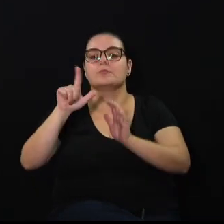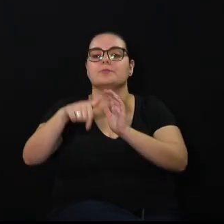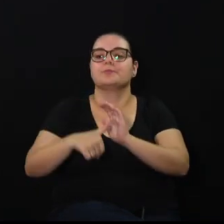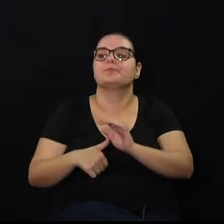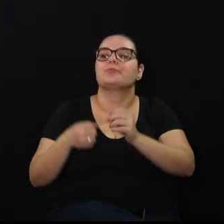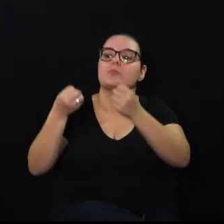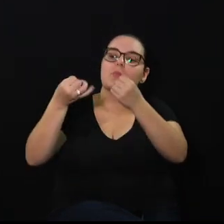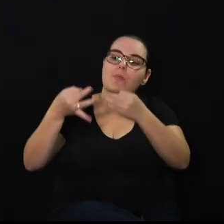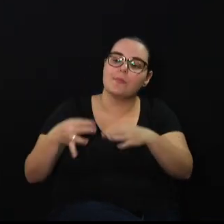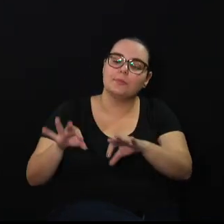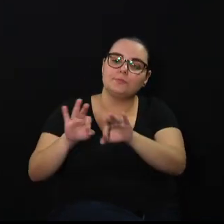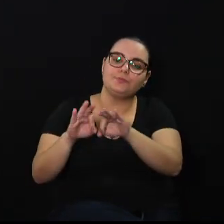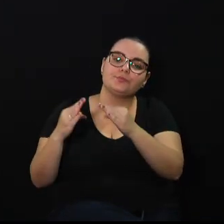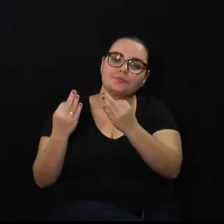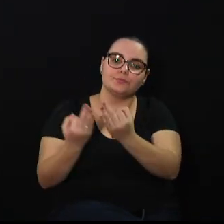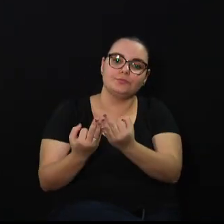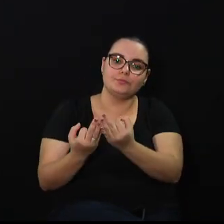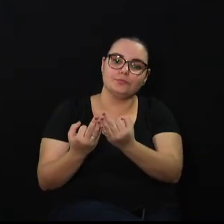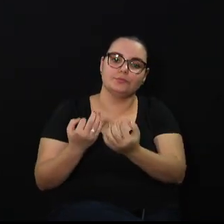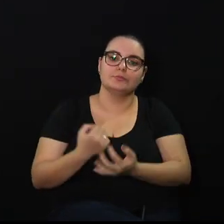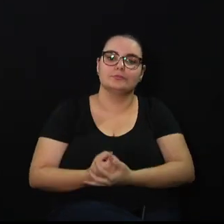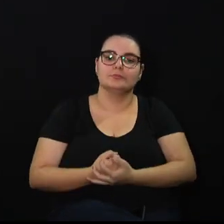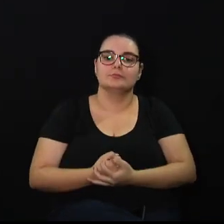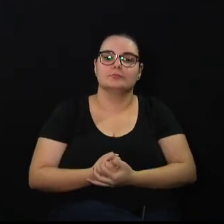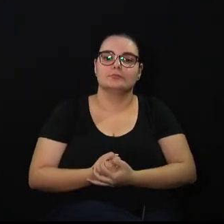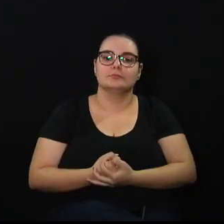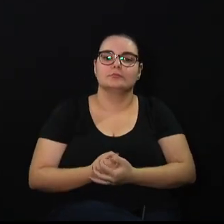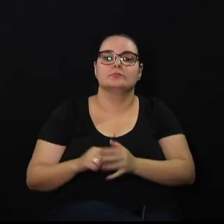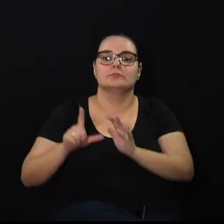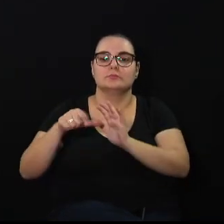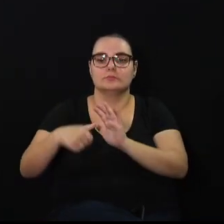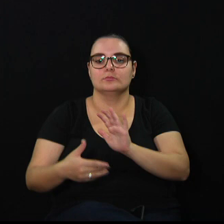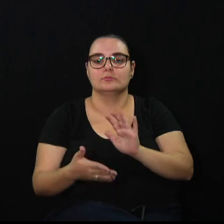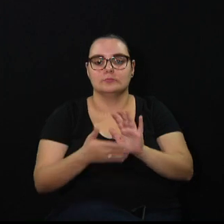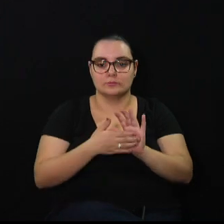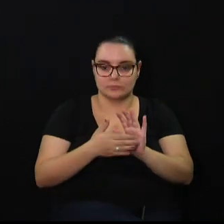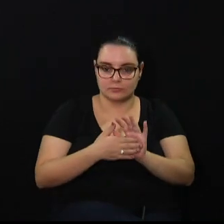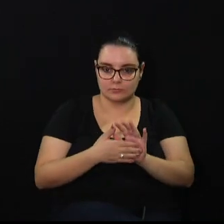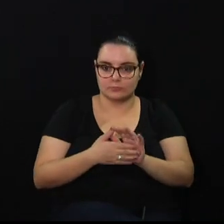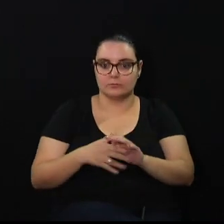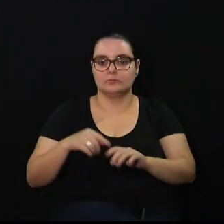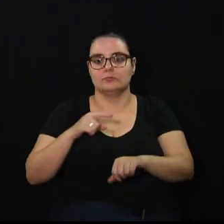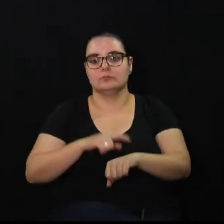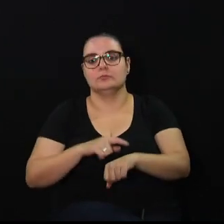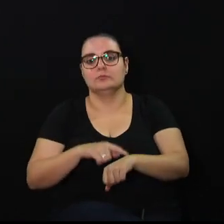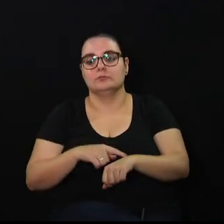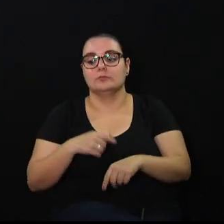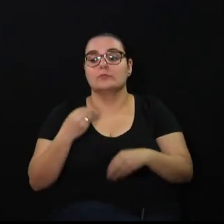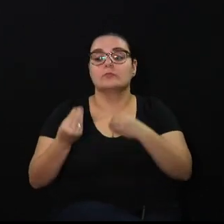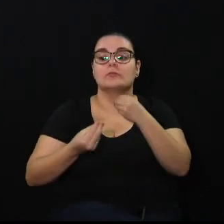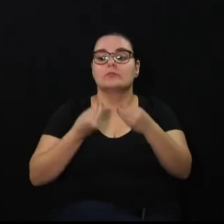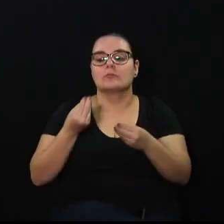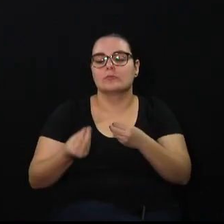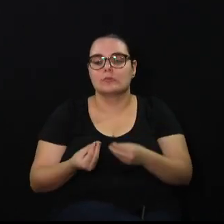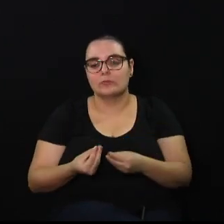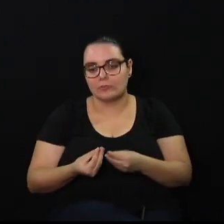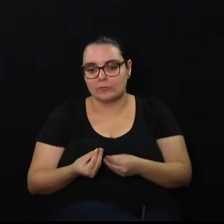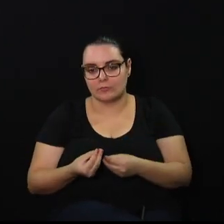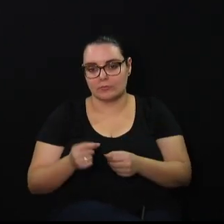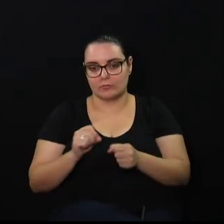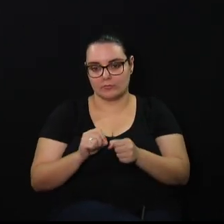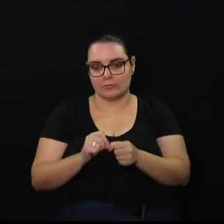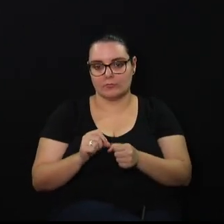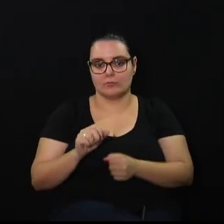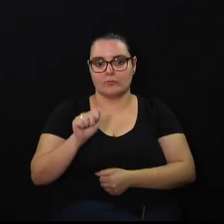e nessa devolutiva a gente faz a proposta de carga horária de intervenção é a carga horária da intervenção